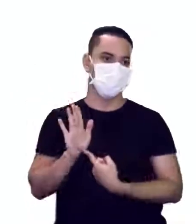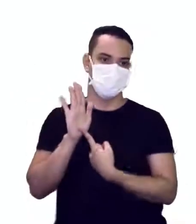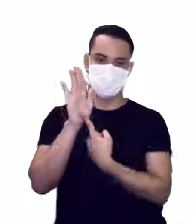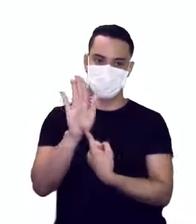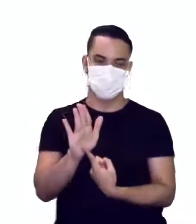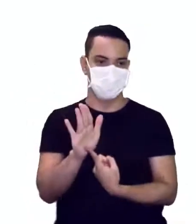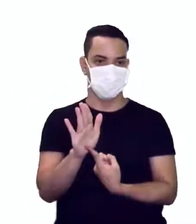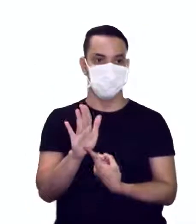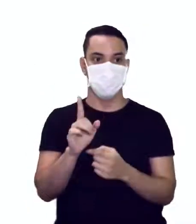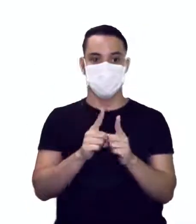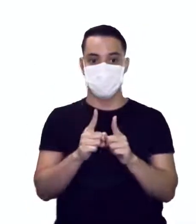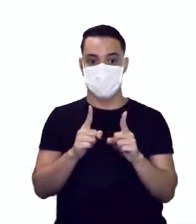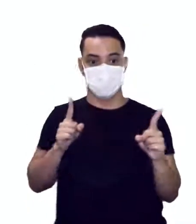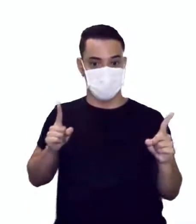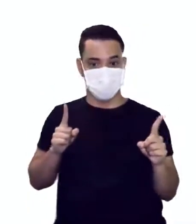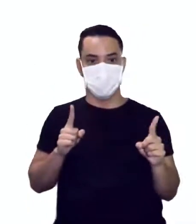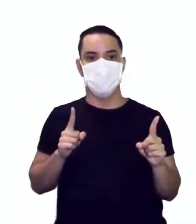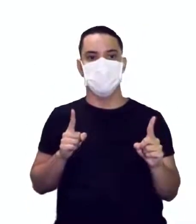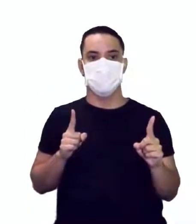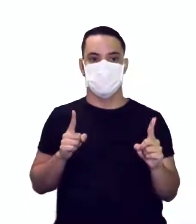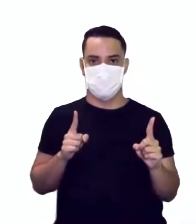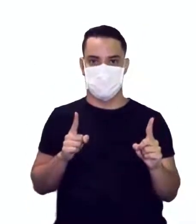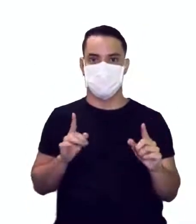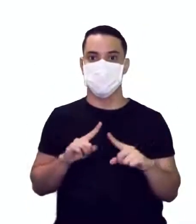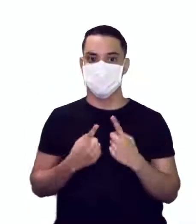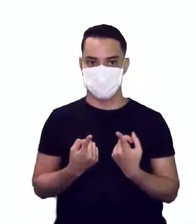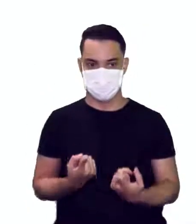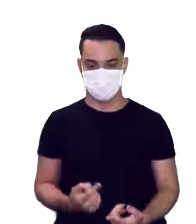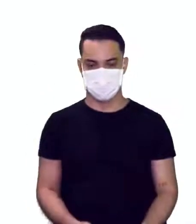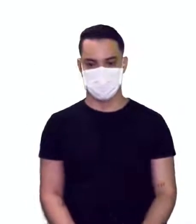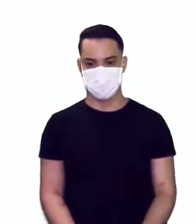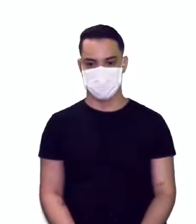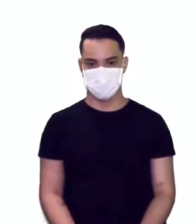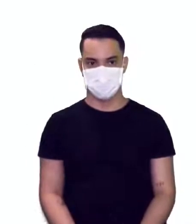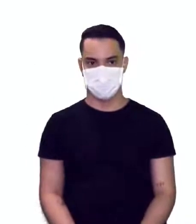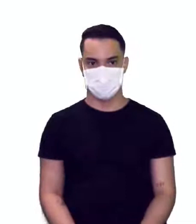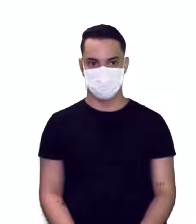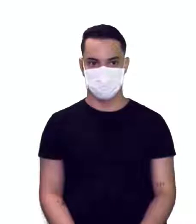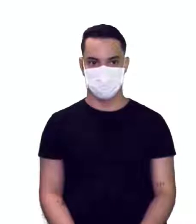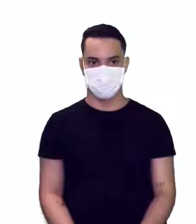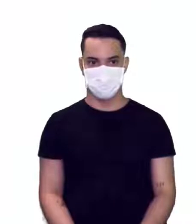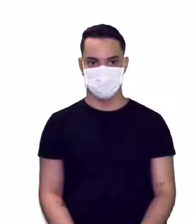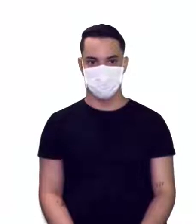essa distância, ela é bem grande, tá?